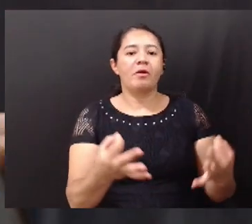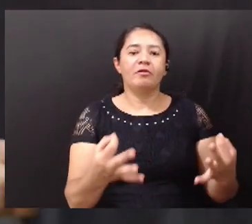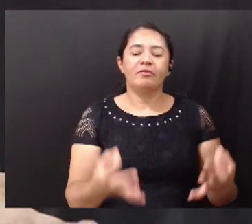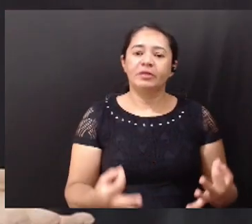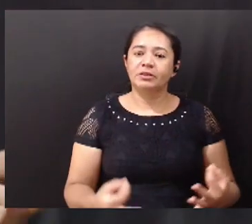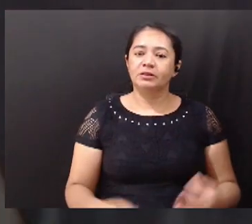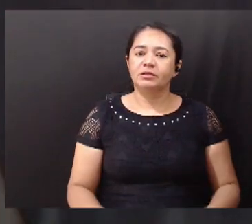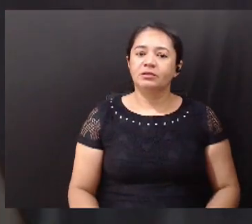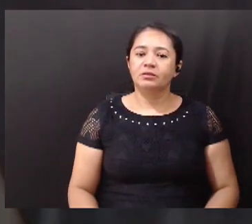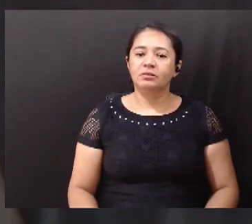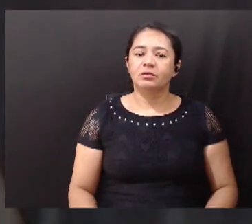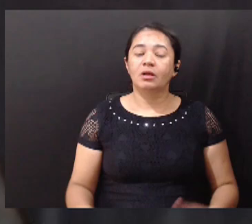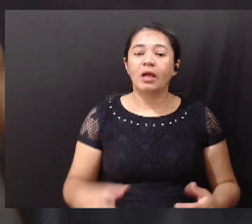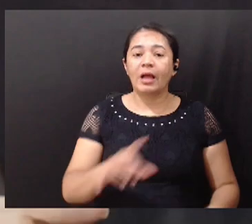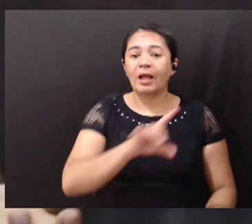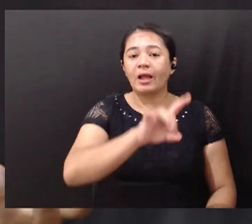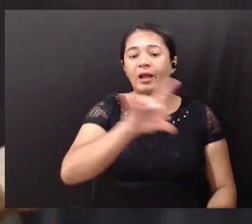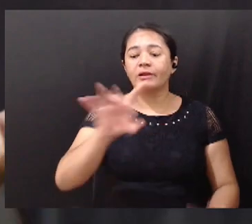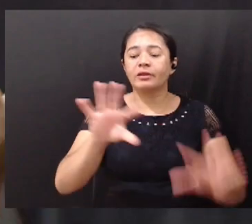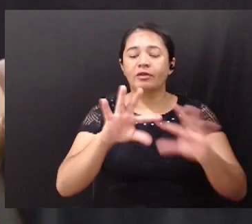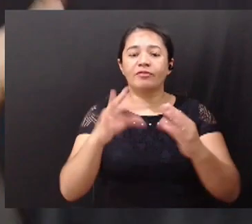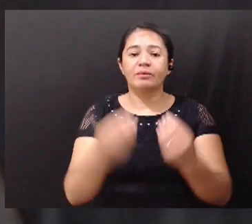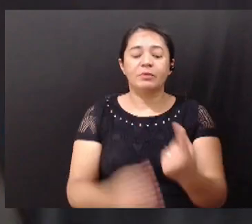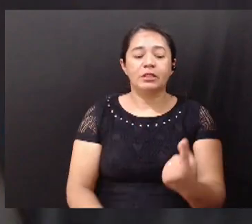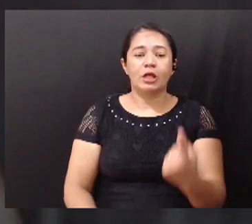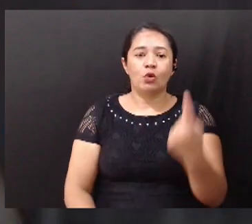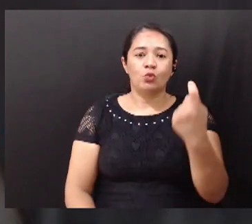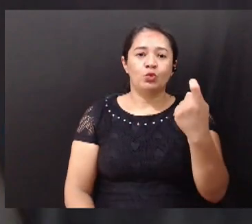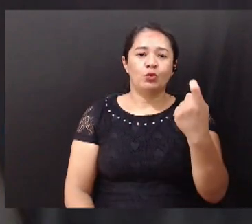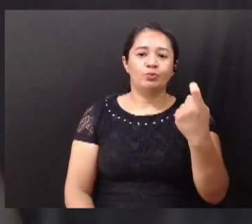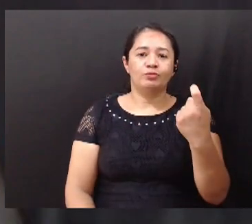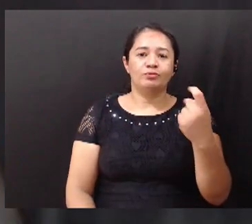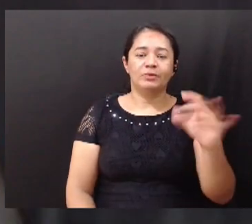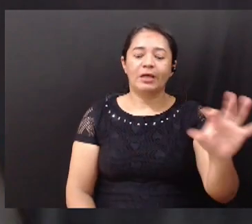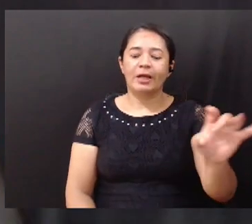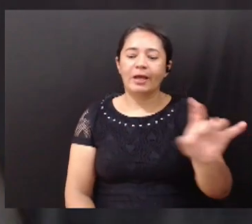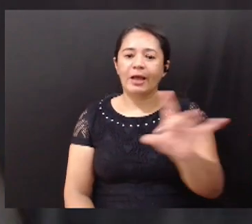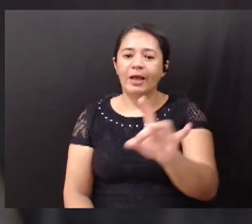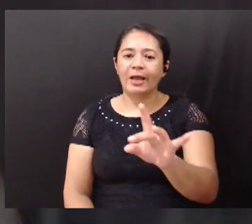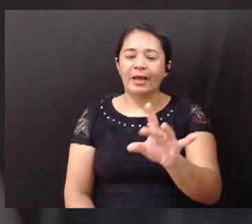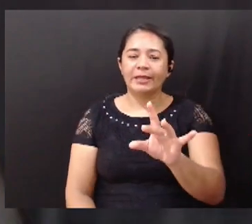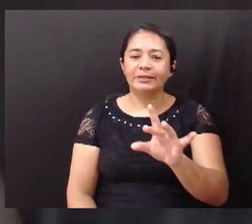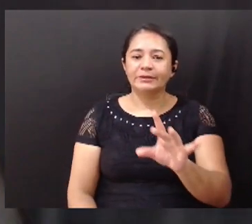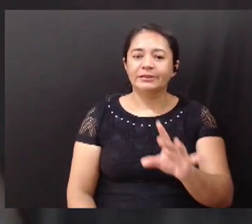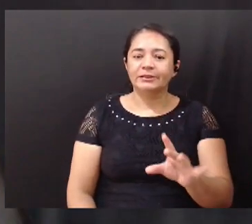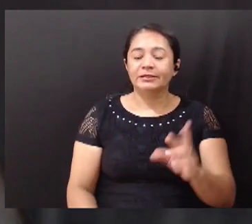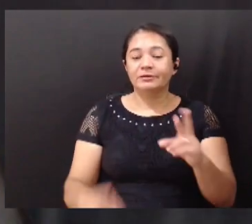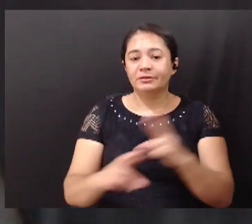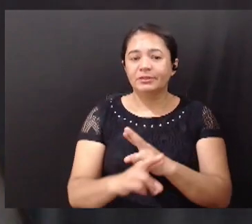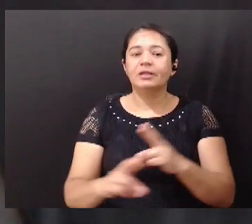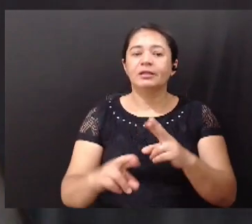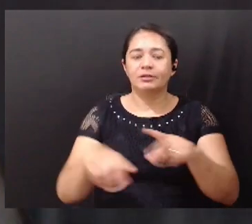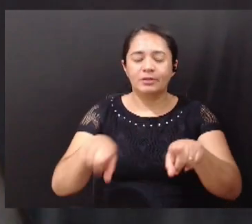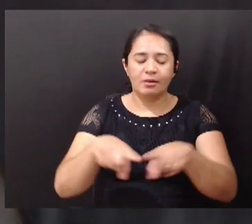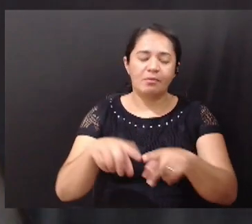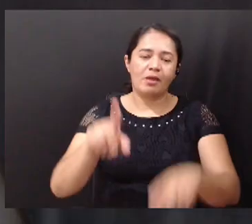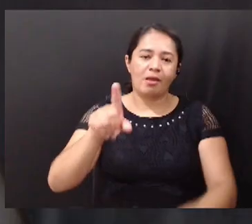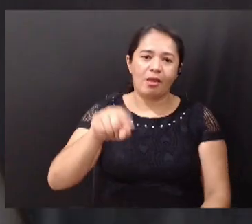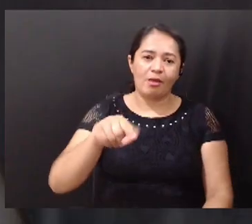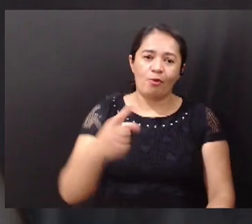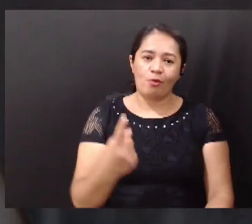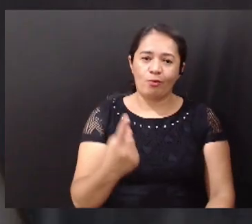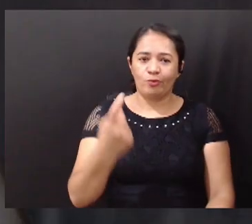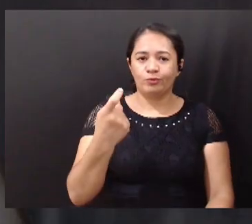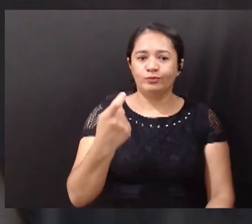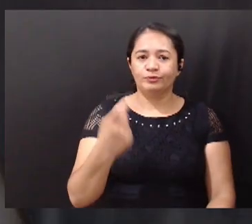cada família é única, cada indivíduo é único e cada composição ali nas relações também é única, né? Então, quanto